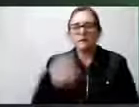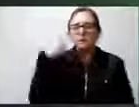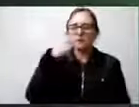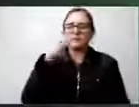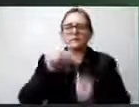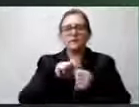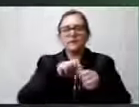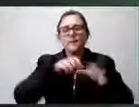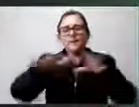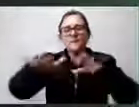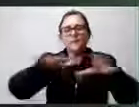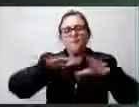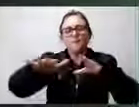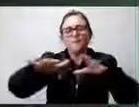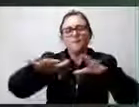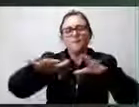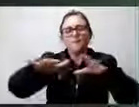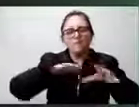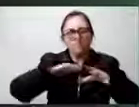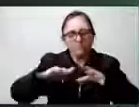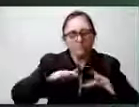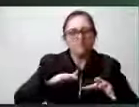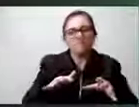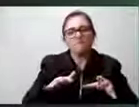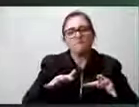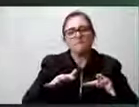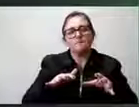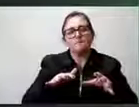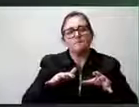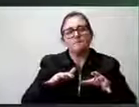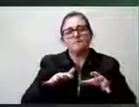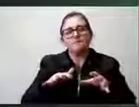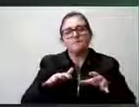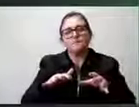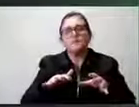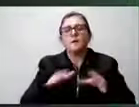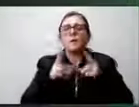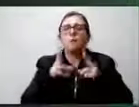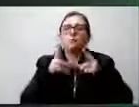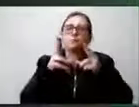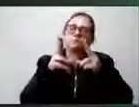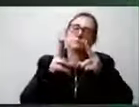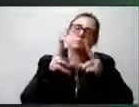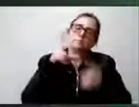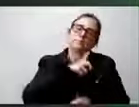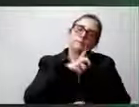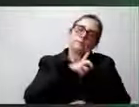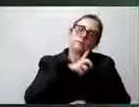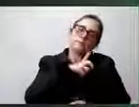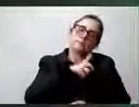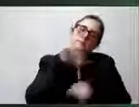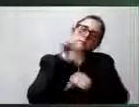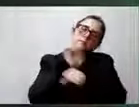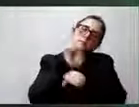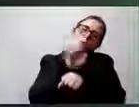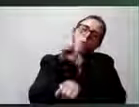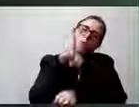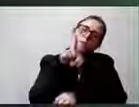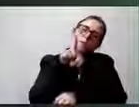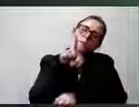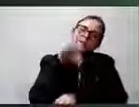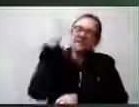movimento rítmico de oscilação, ou podemos fazer uma manutenção, podemos manter, e temos que esperar 1 segundo para cada